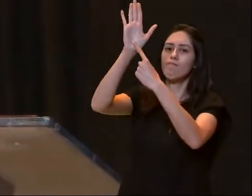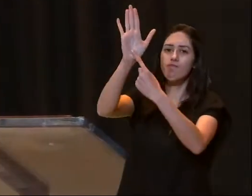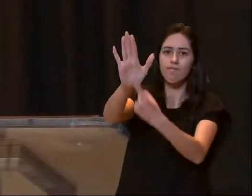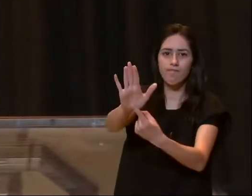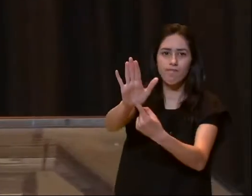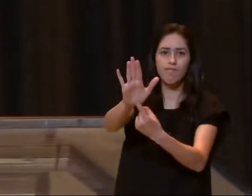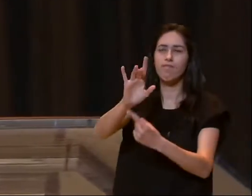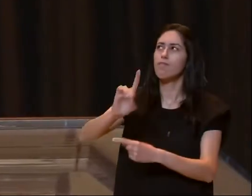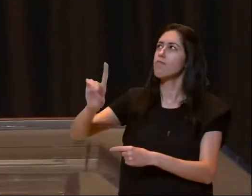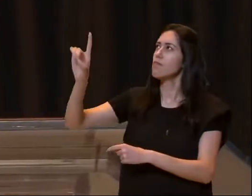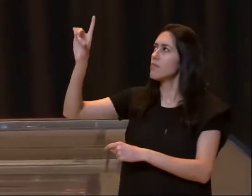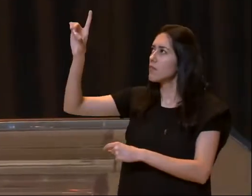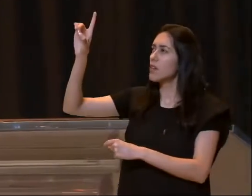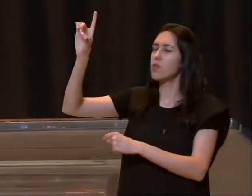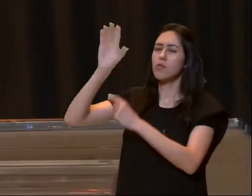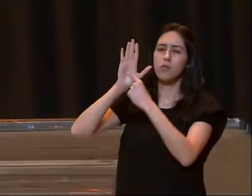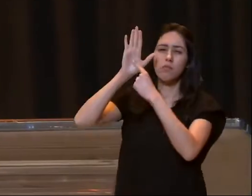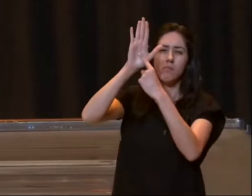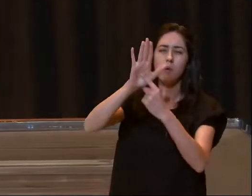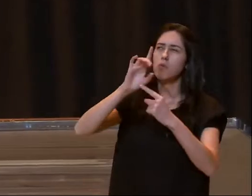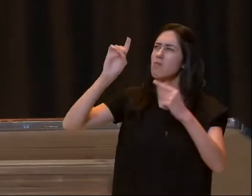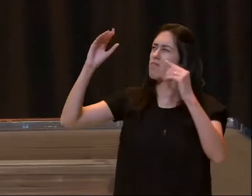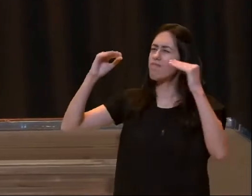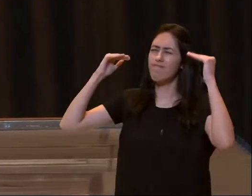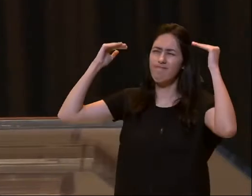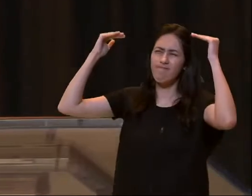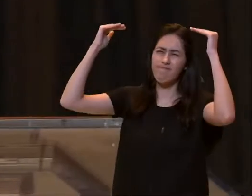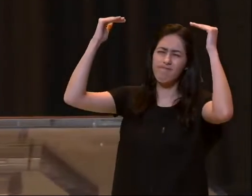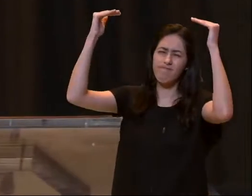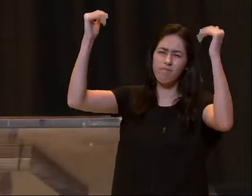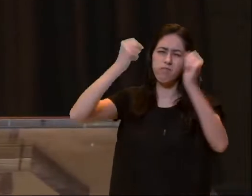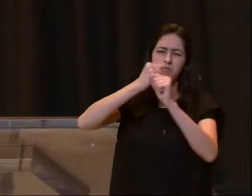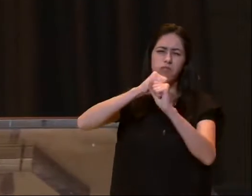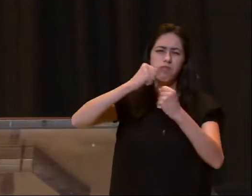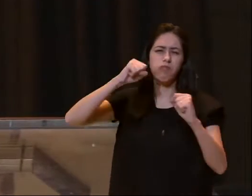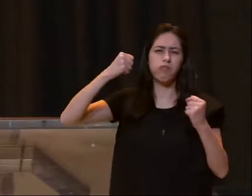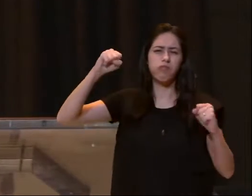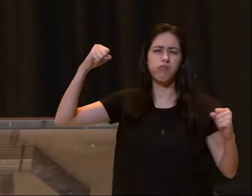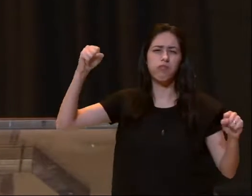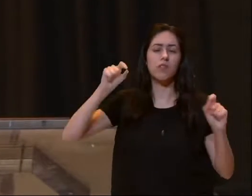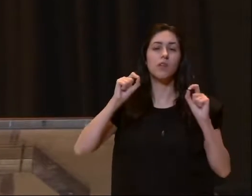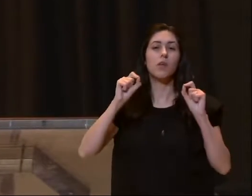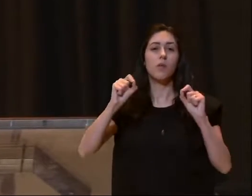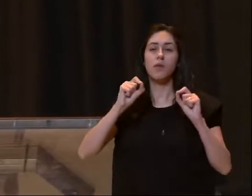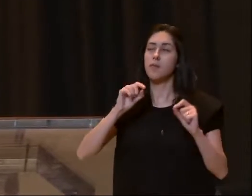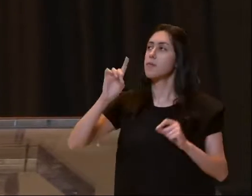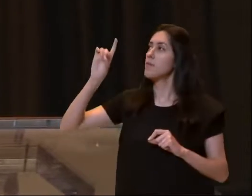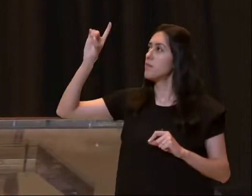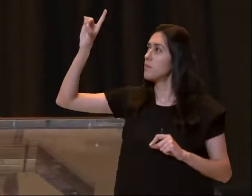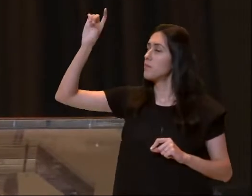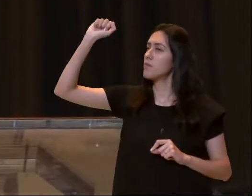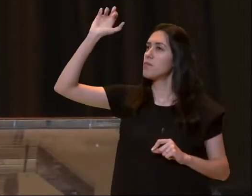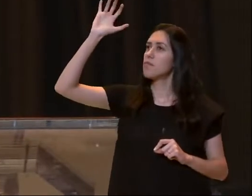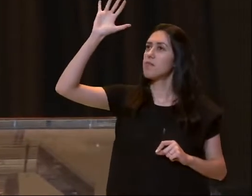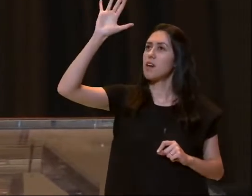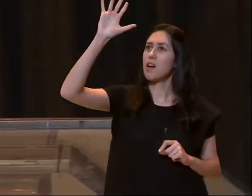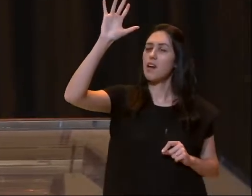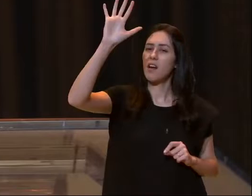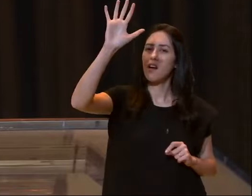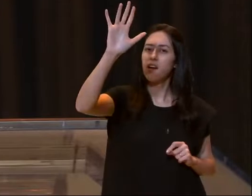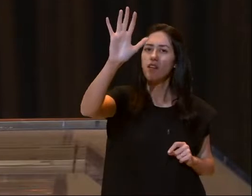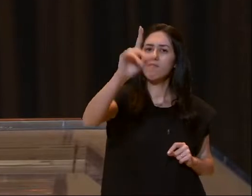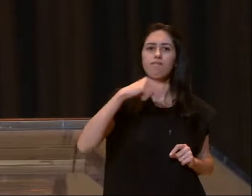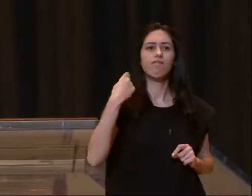Ele revela a sua grandeza a nós, que algo da sua graça é derramado sobre